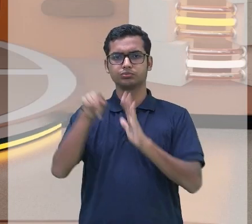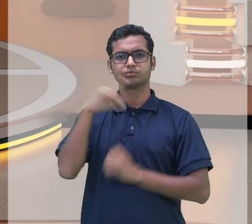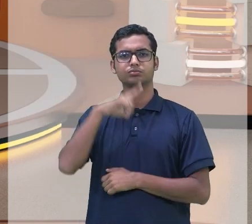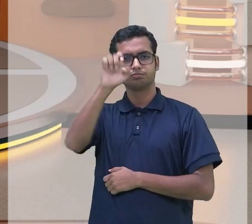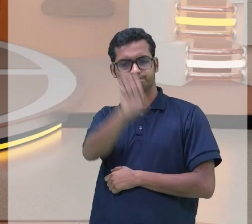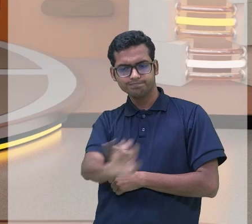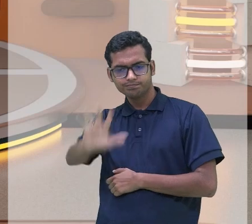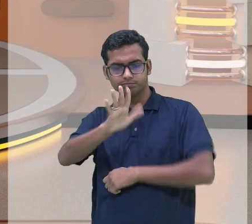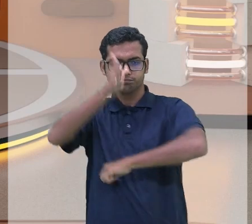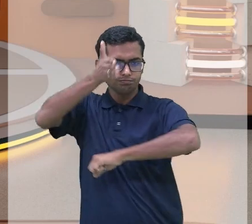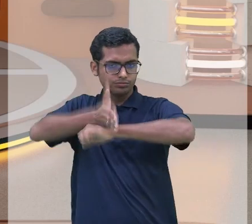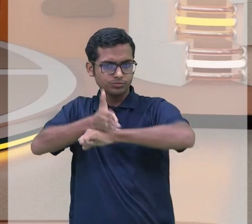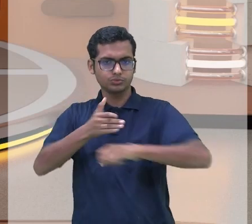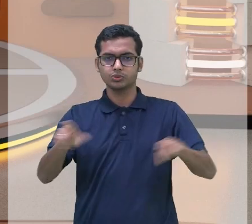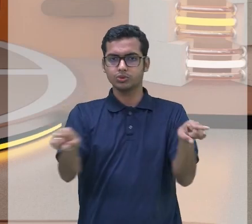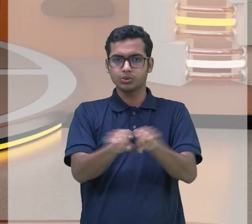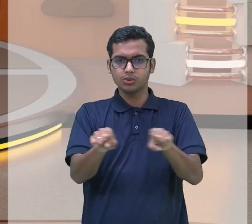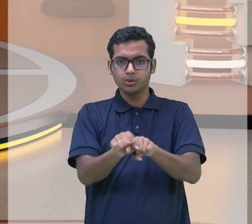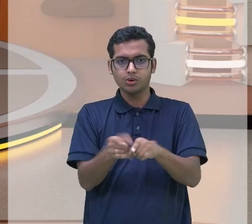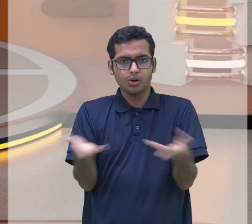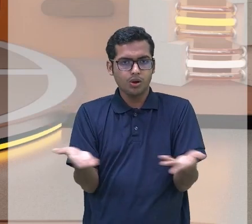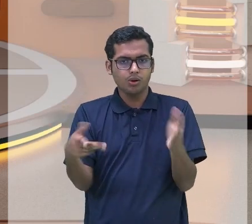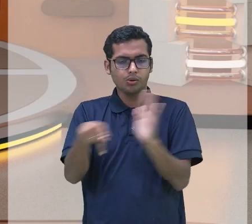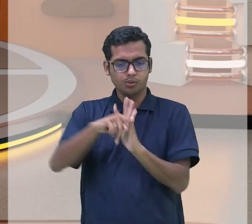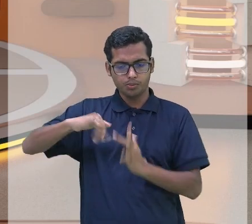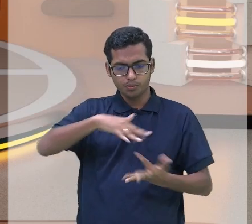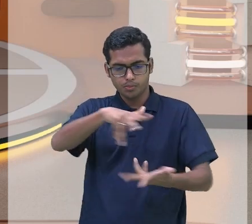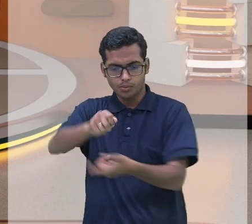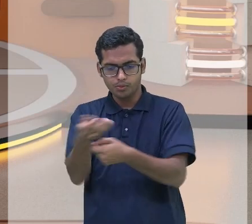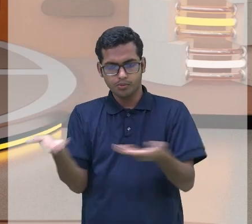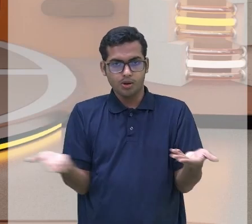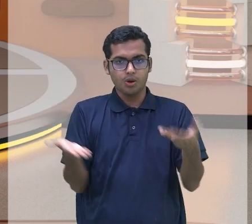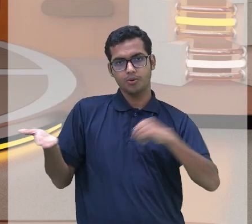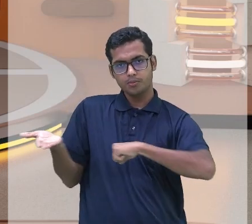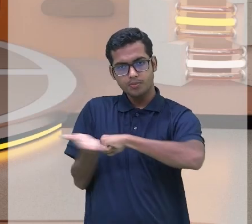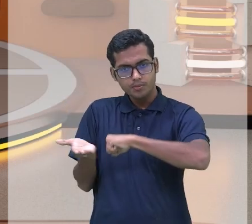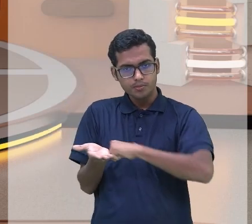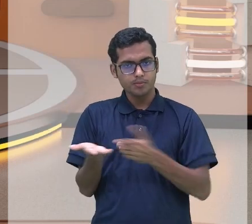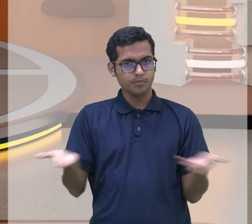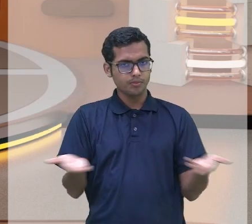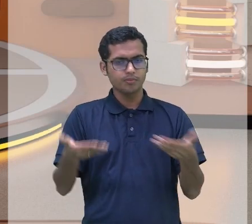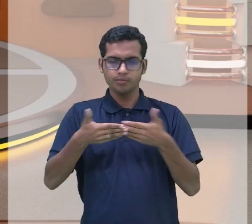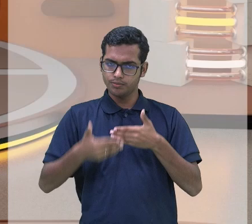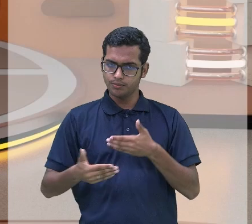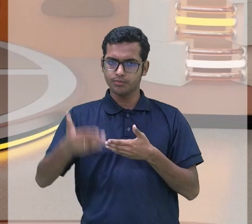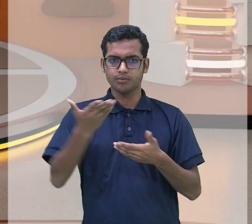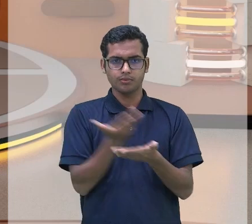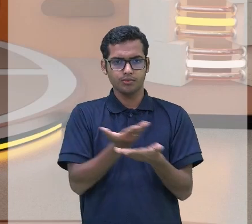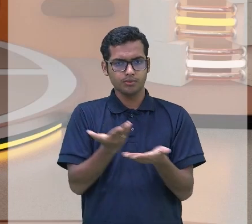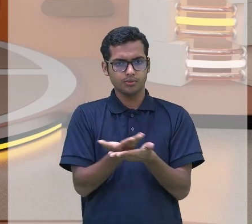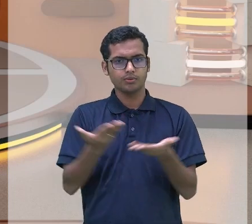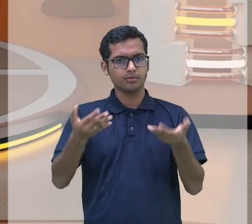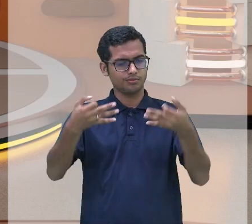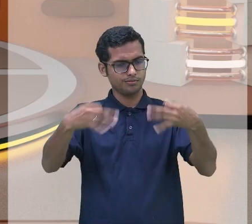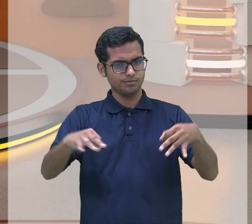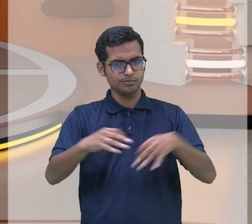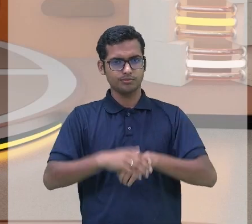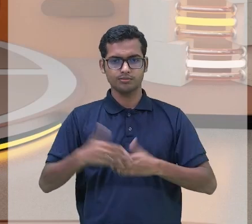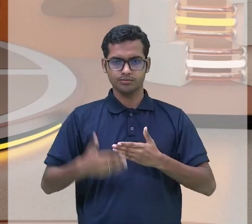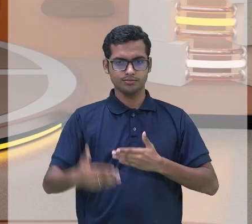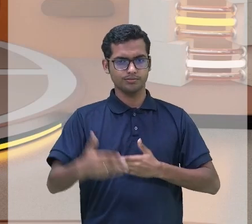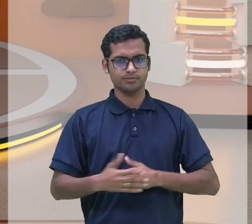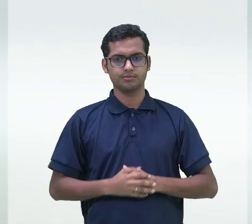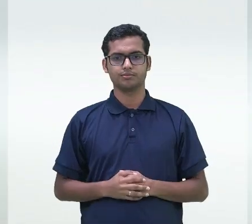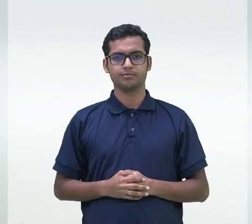moderna, como também para o nosso mundo contemporâneo. Então, galera, sem mais conversas, sem mais delongas, vamos à nossa